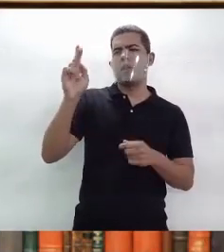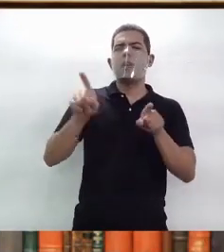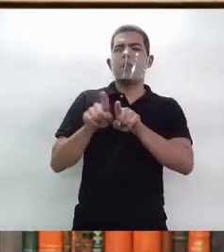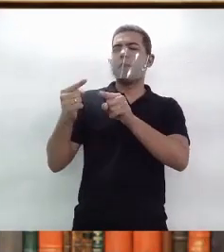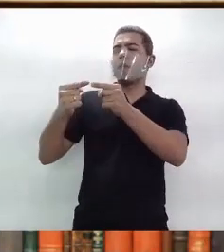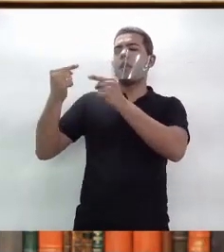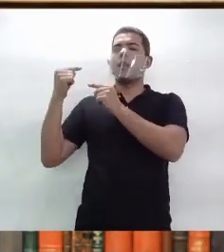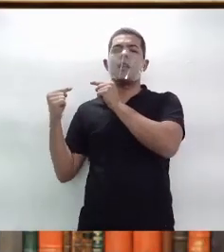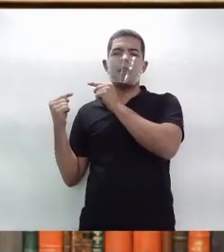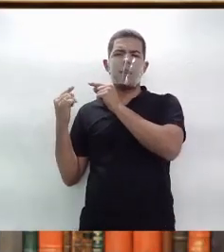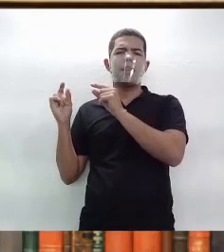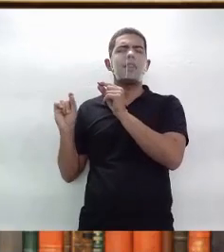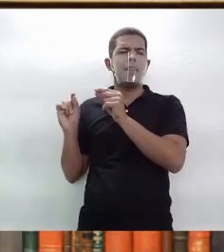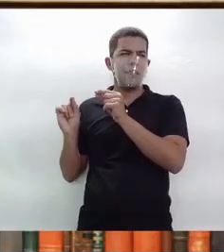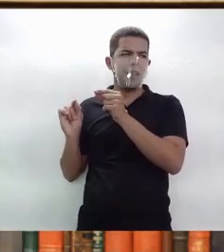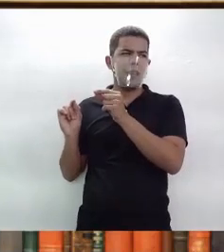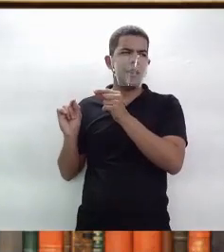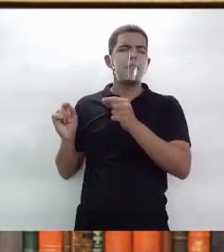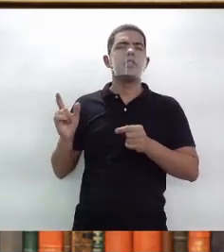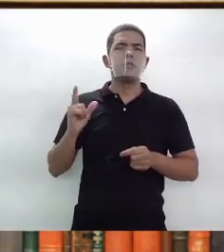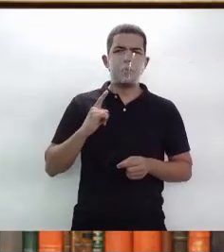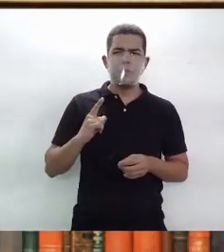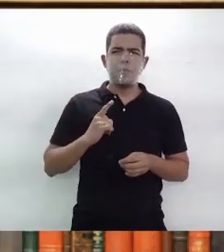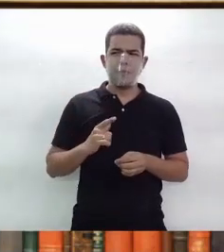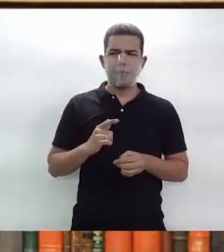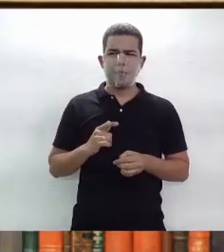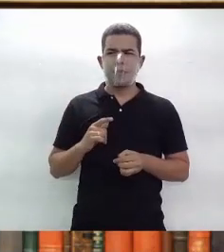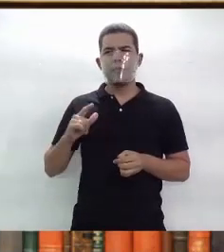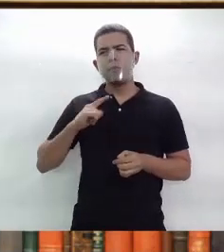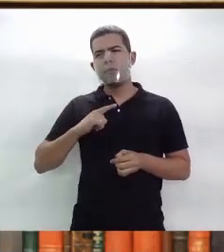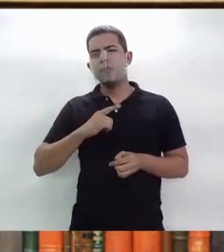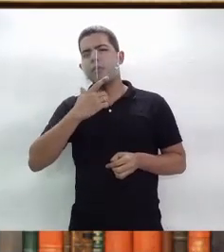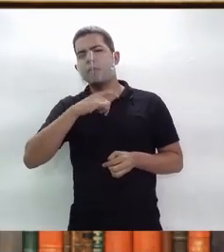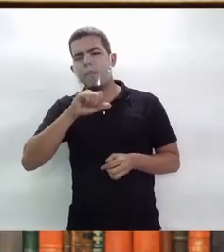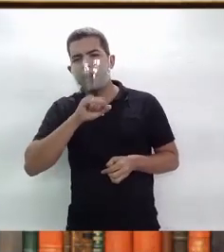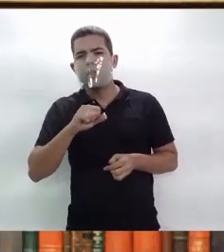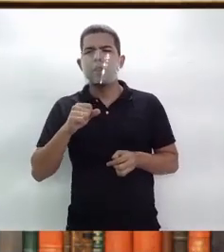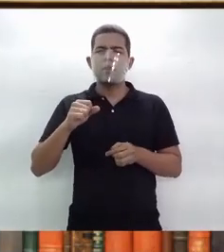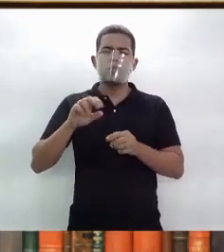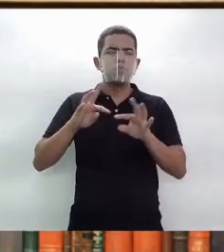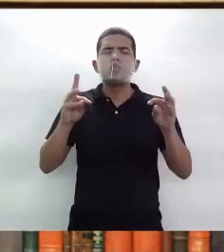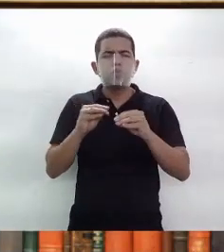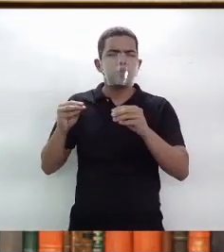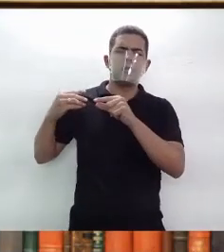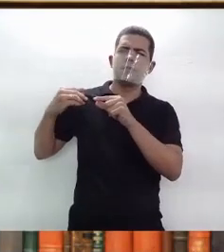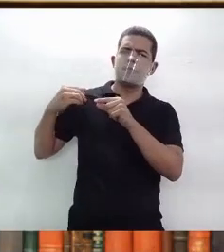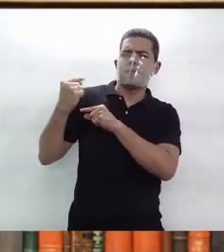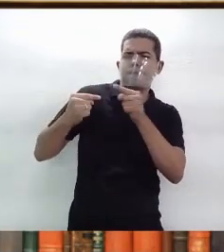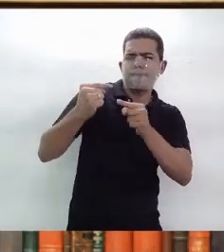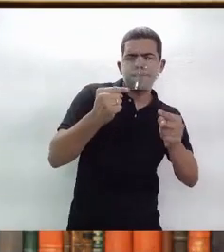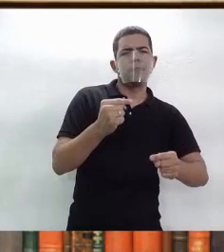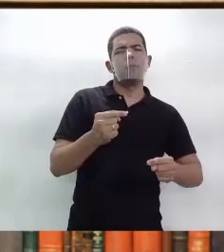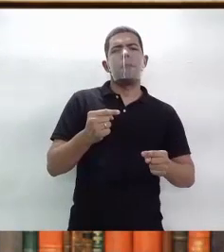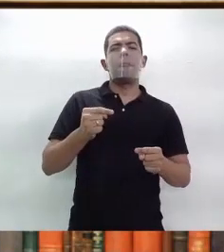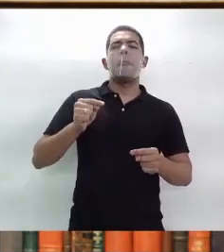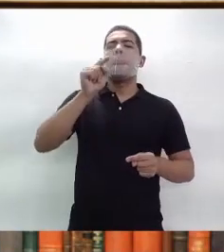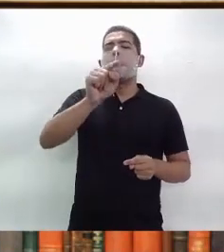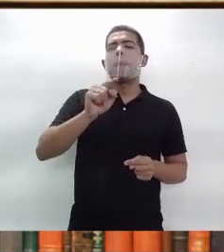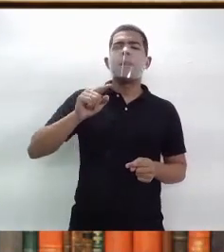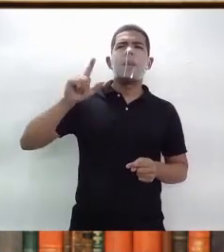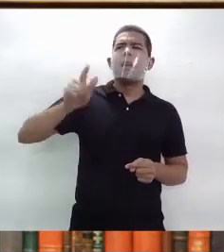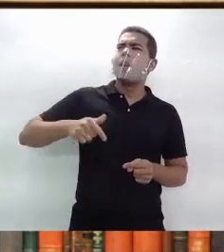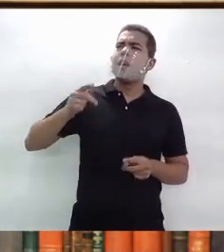ancestralidade, né? O Maracatu Nação Malunguinho, a gente tem página, tem tudo na internet, mas o que mais motiva a